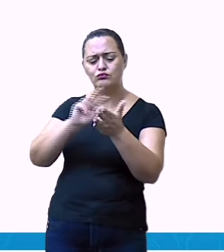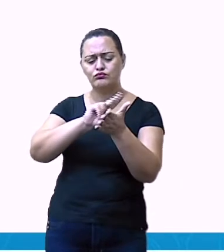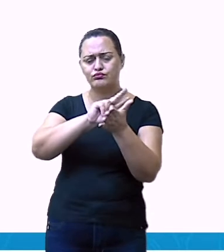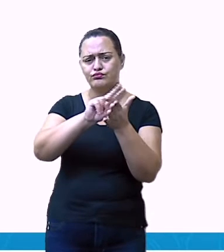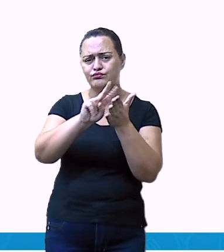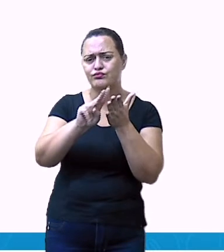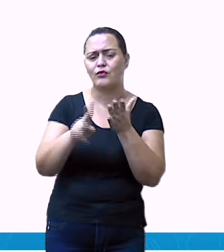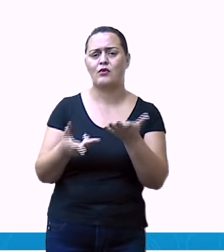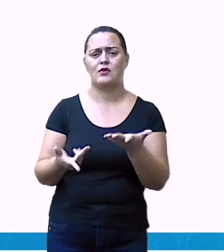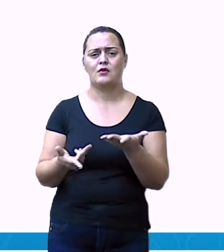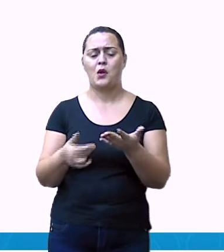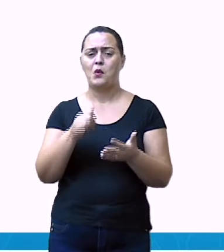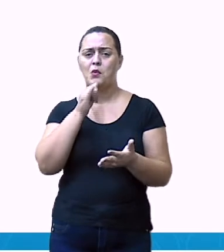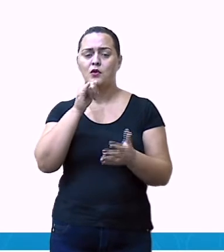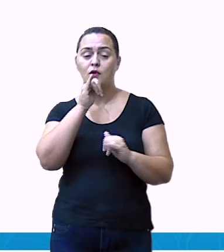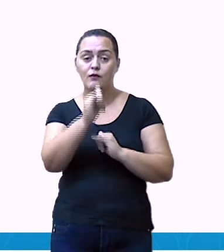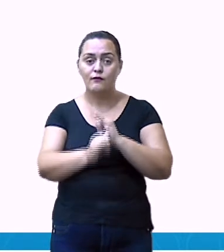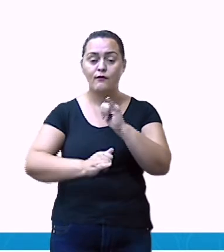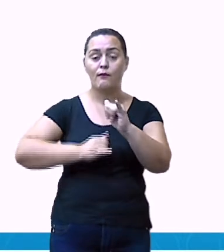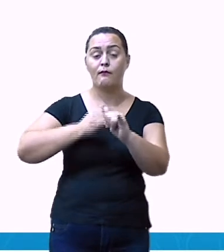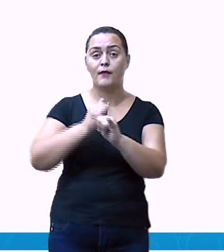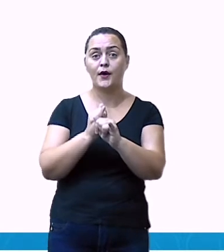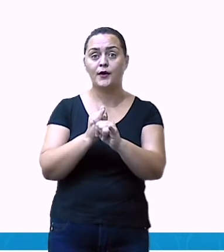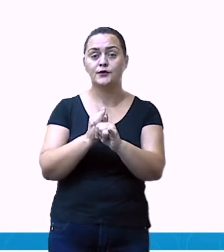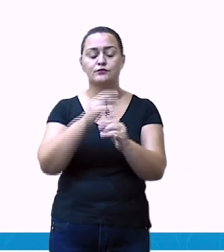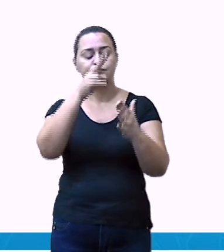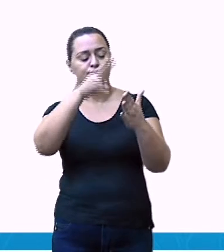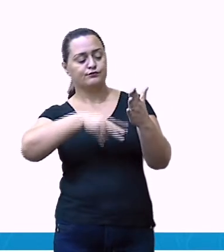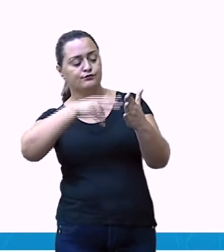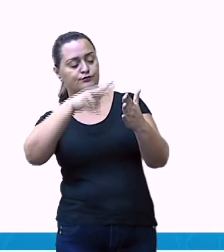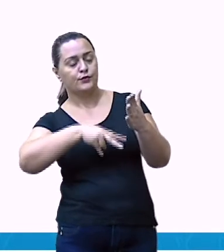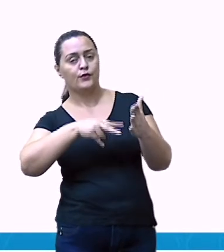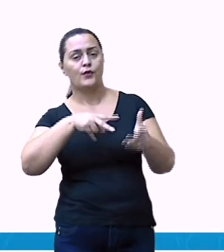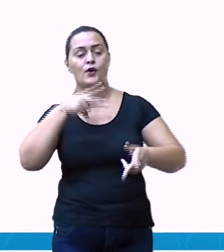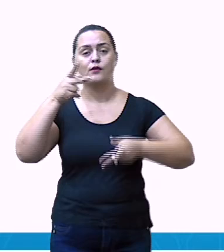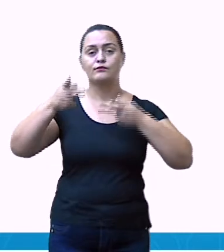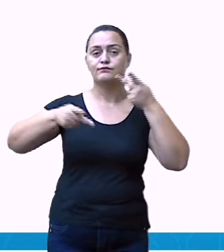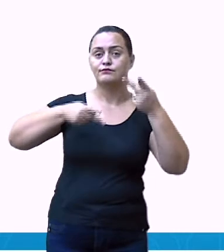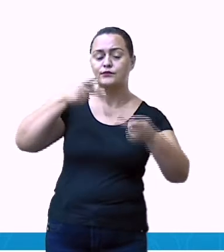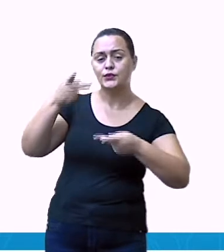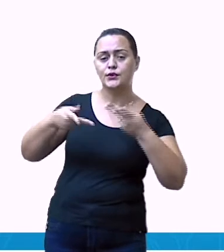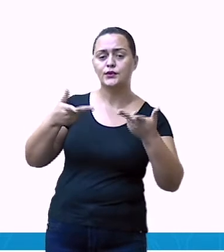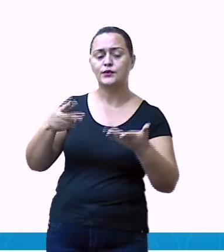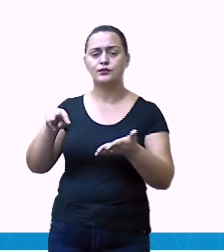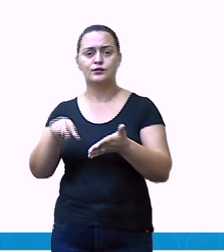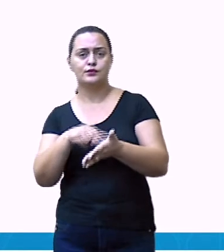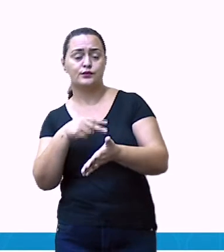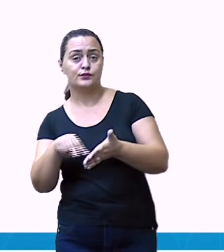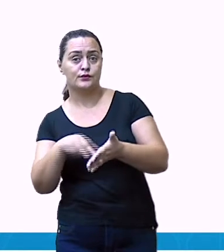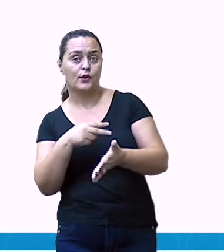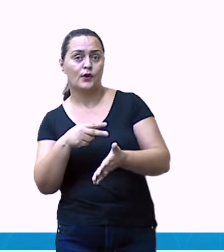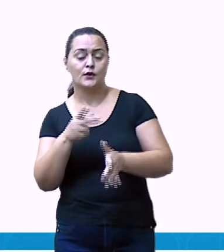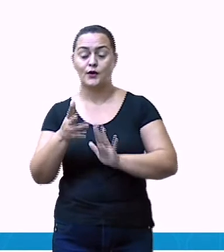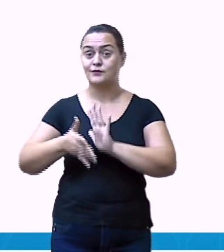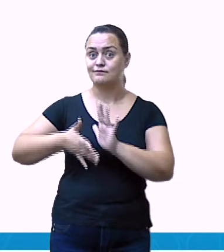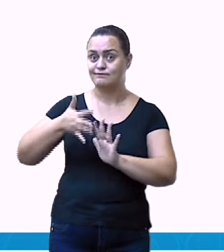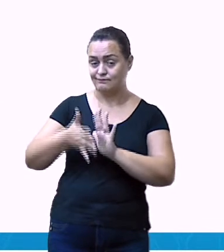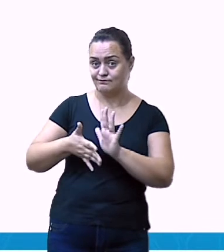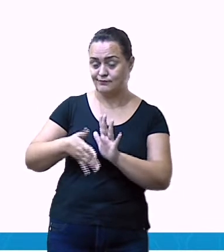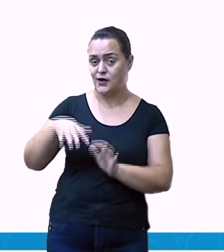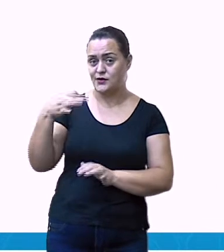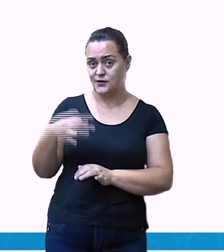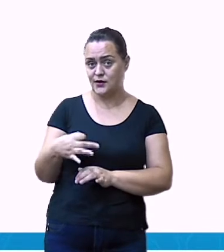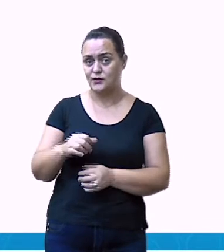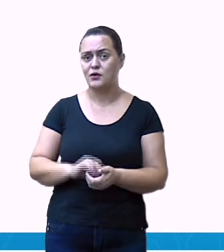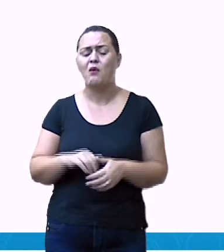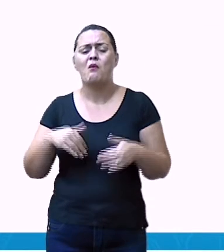leitura, fala, dança e música. Qual tipo de linguagem que você mais usa e de qual você